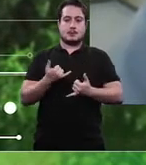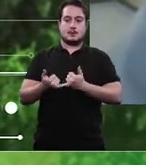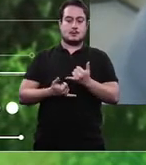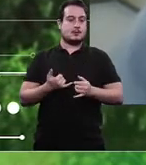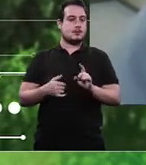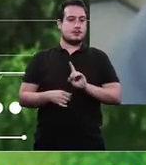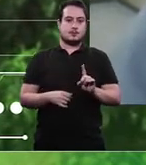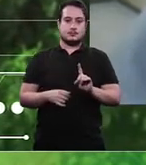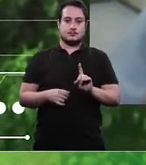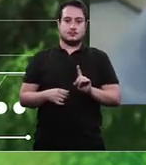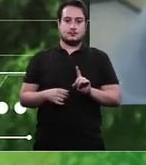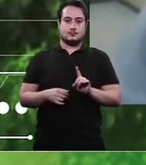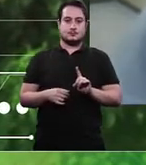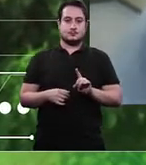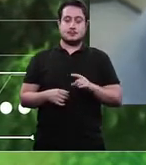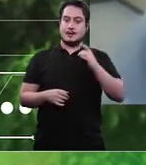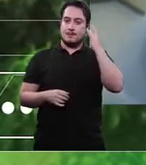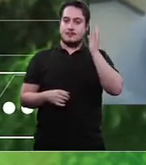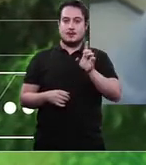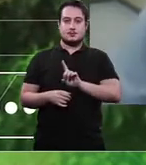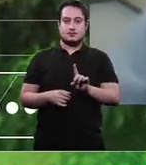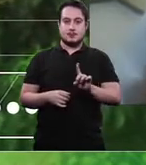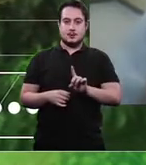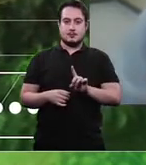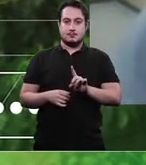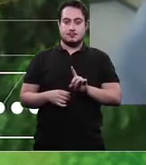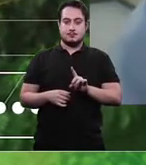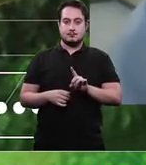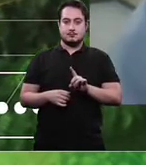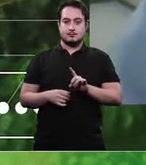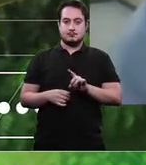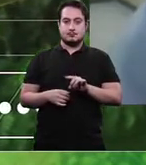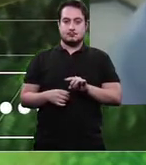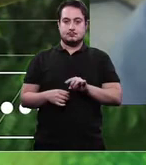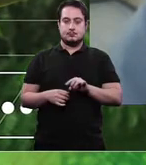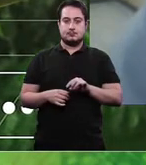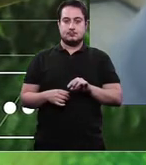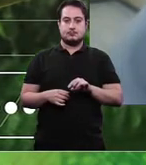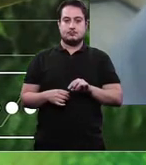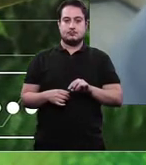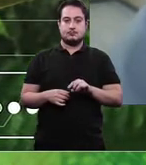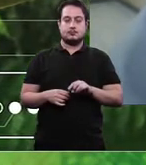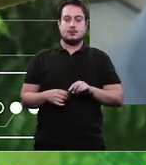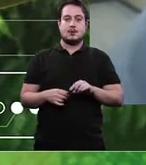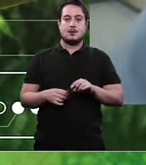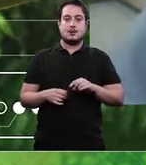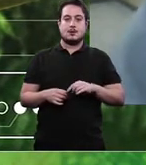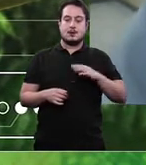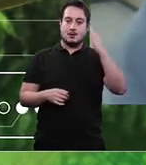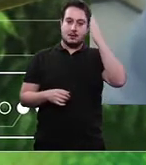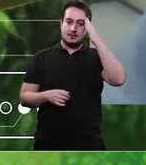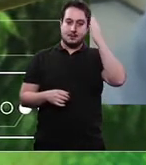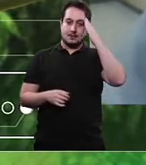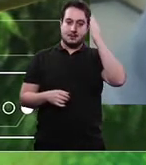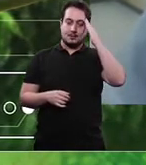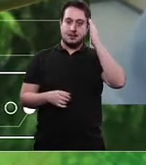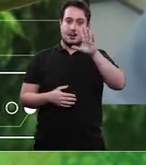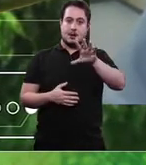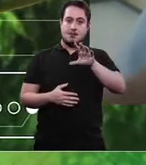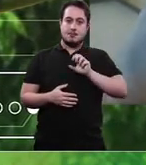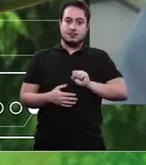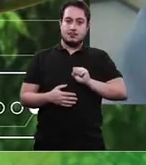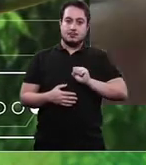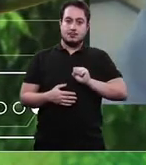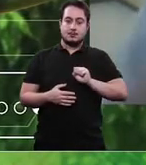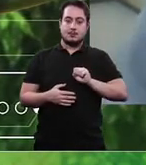não é brincadeira, não é fácil. E graças a Deus, e a sabedoria e o esforço e a busca de